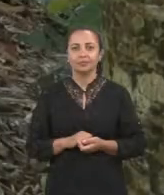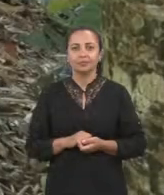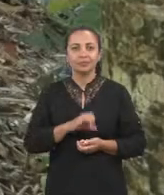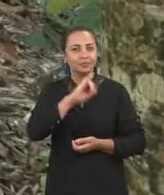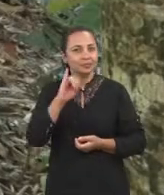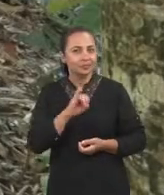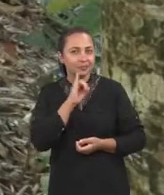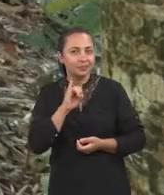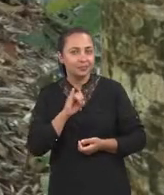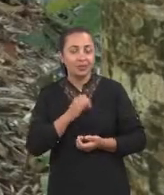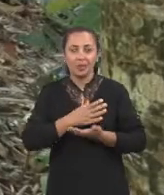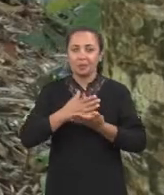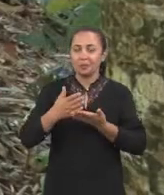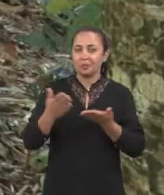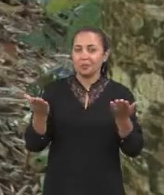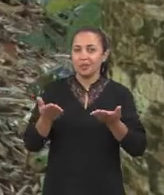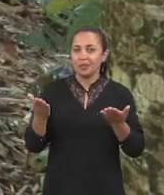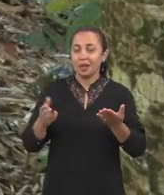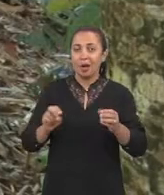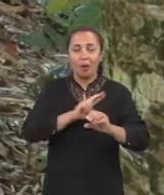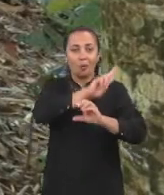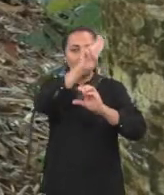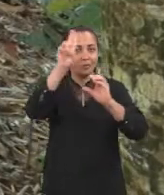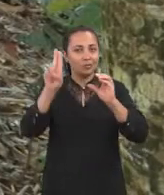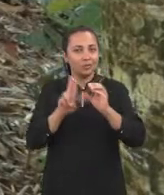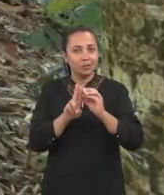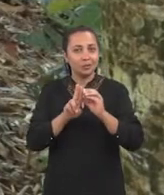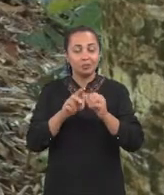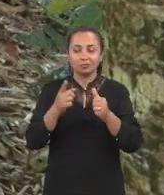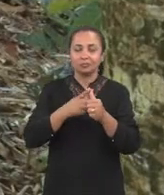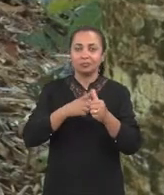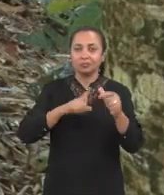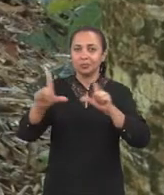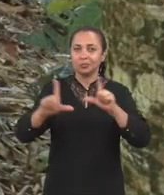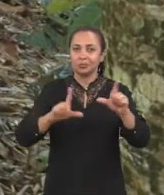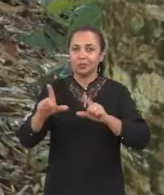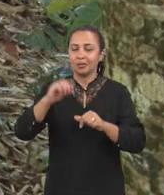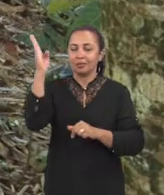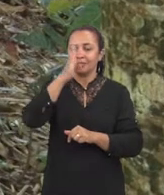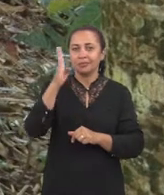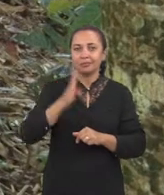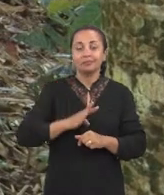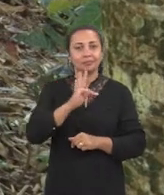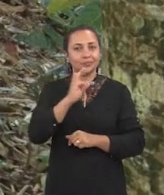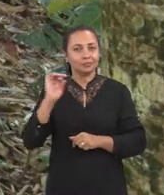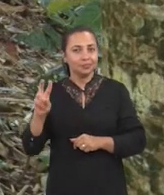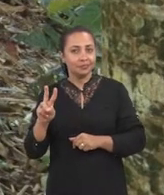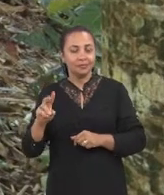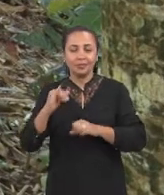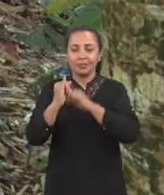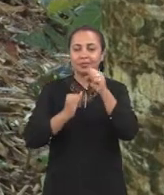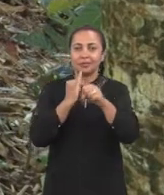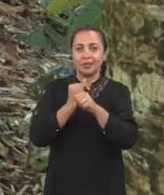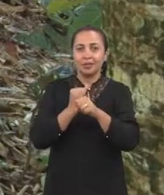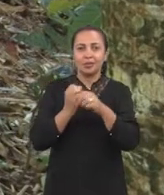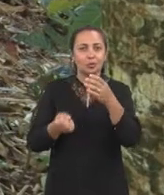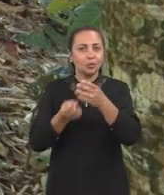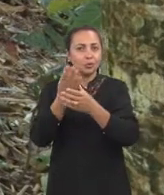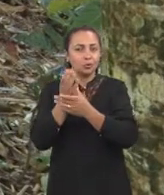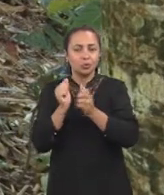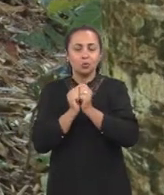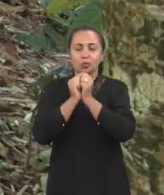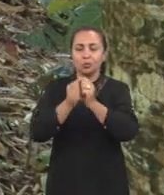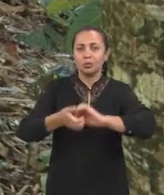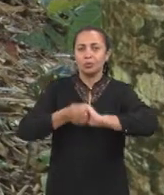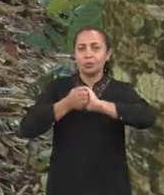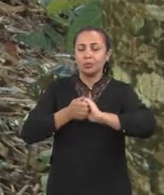Olá, a partir de agora você acompanha mais um Univerciência, o primeiro programa brasileiro de TV e internet, fruto da